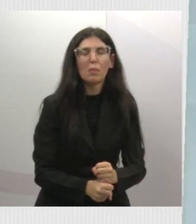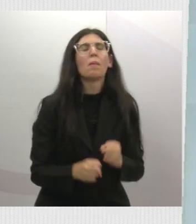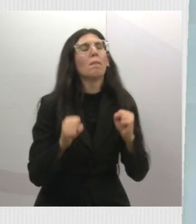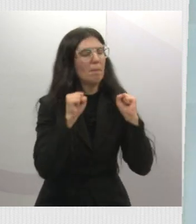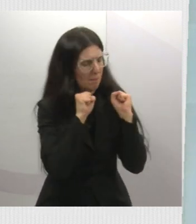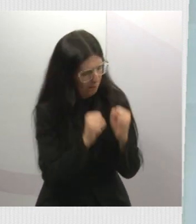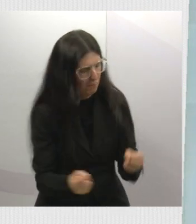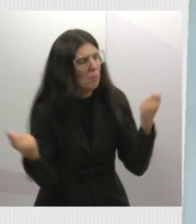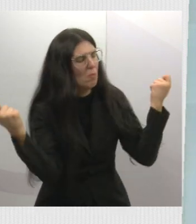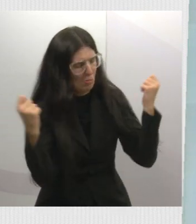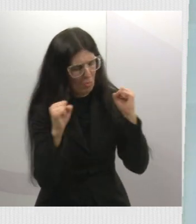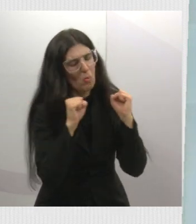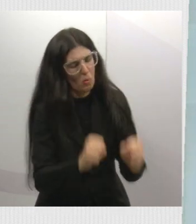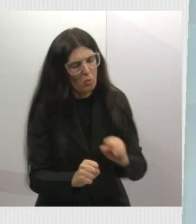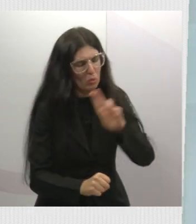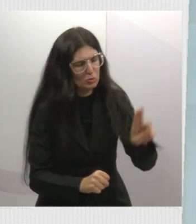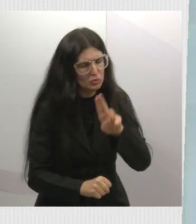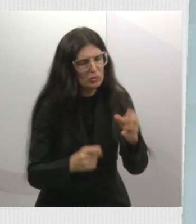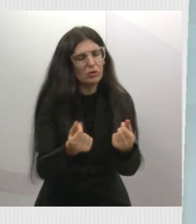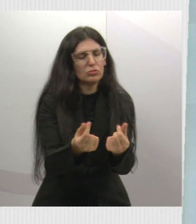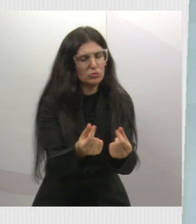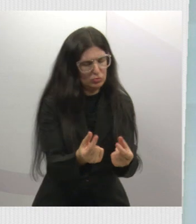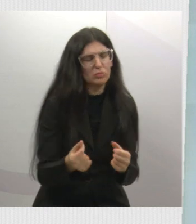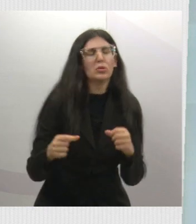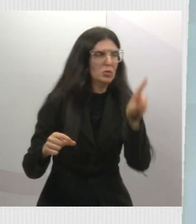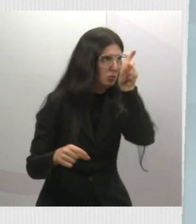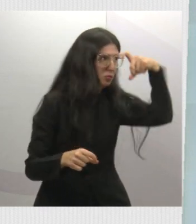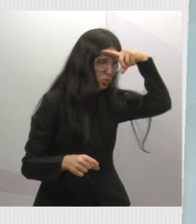quanto na saúde, no primeiro quadrimestre, R$